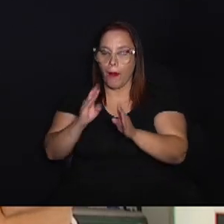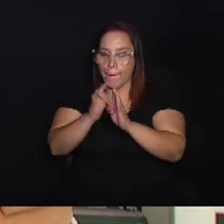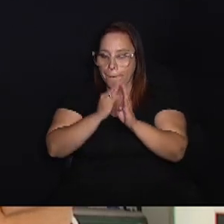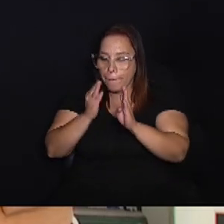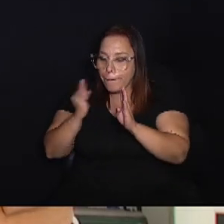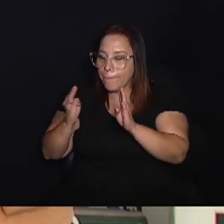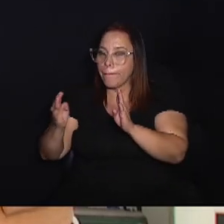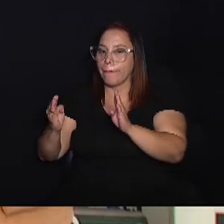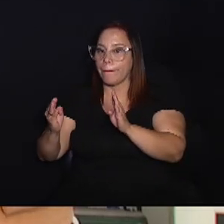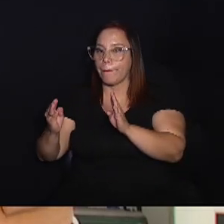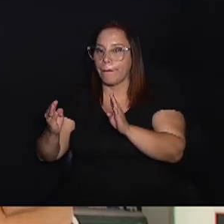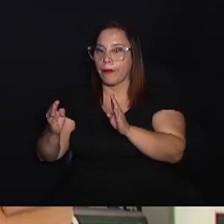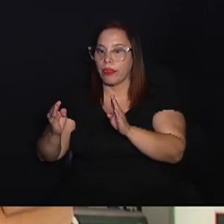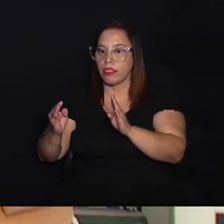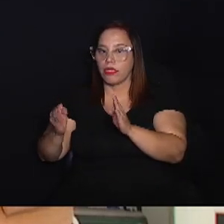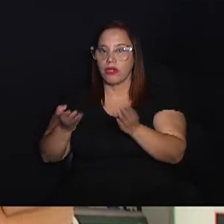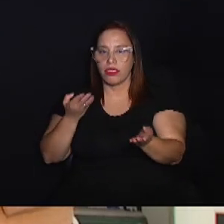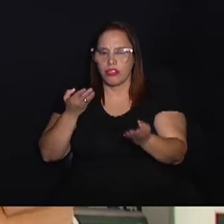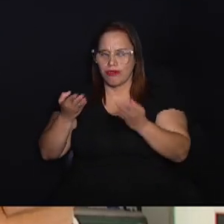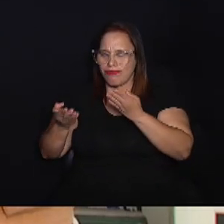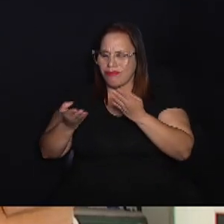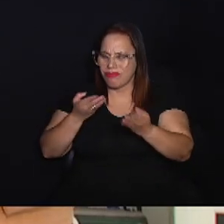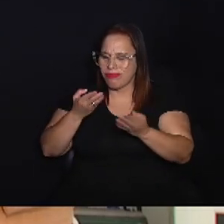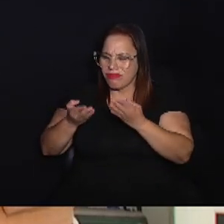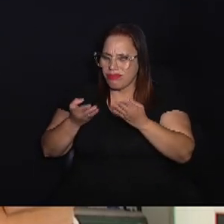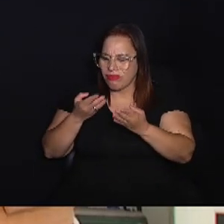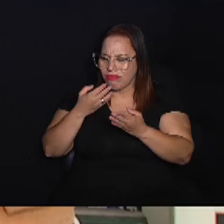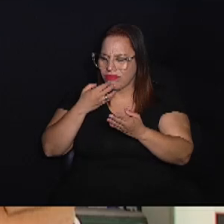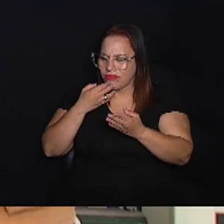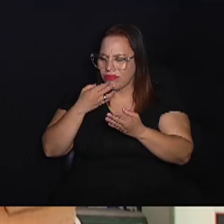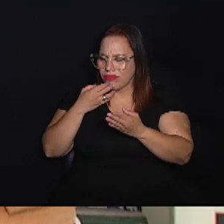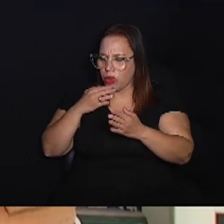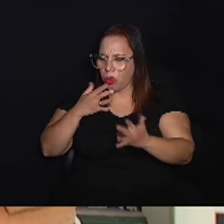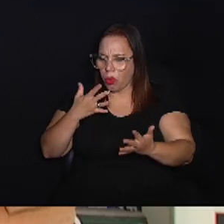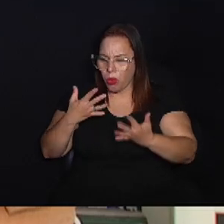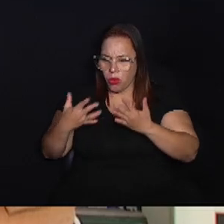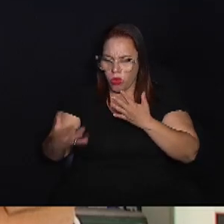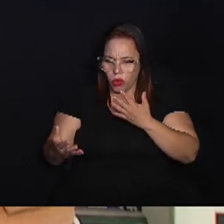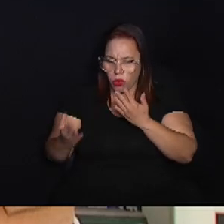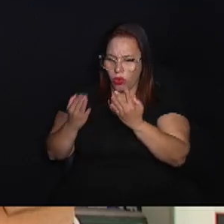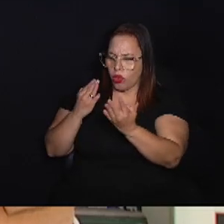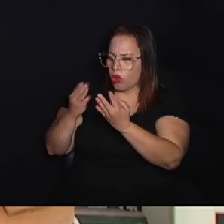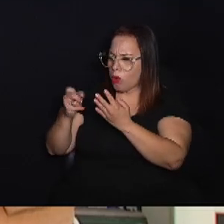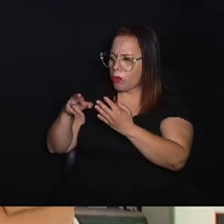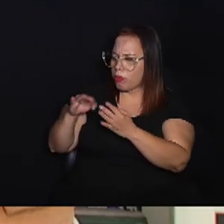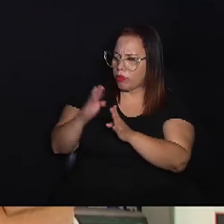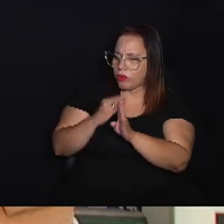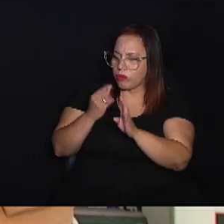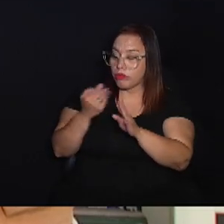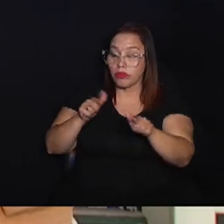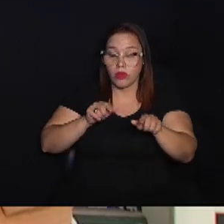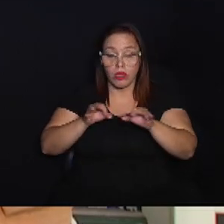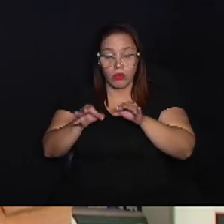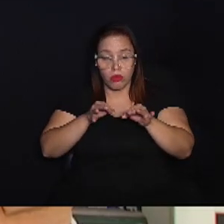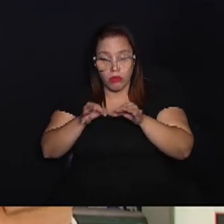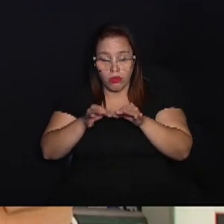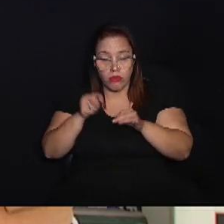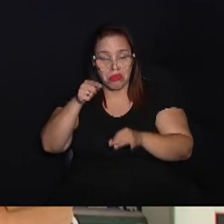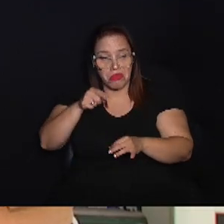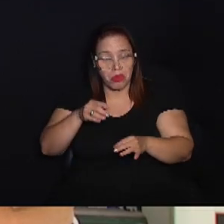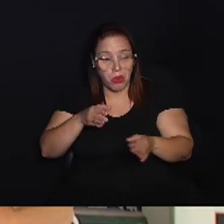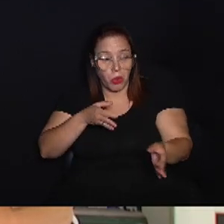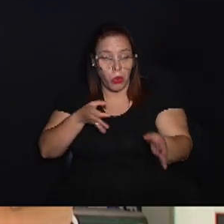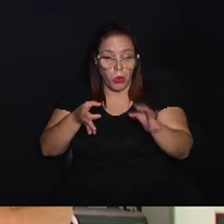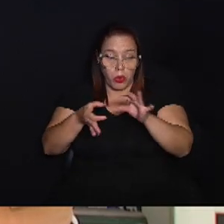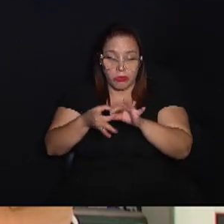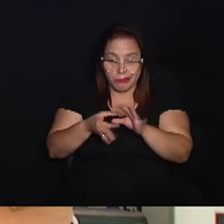né? Essa comparação, é um desequilíbrio ou o bibliotecário ele está preparado para essa